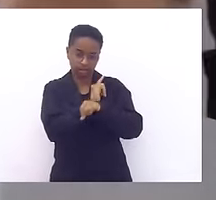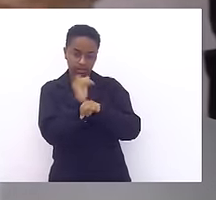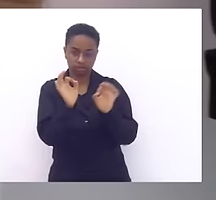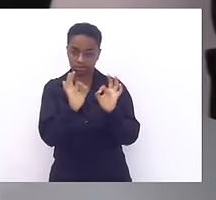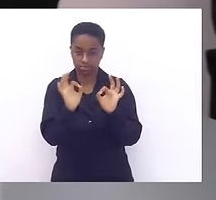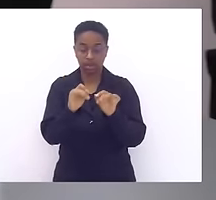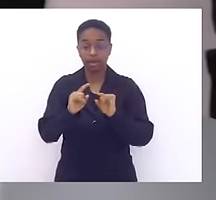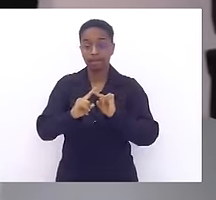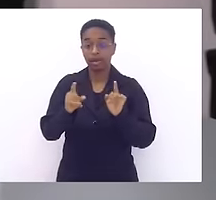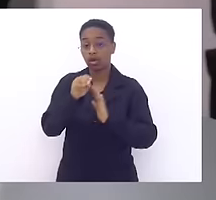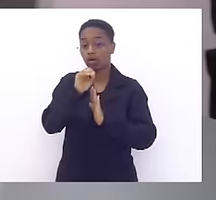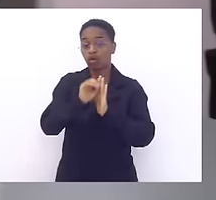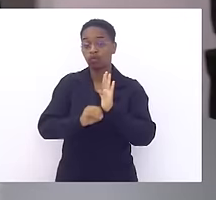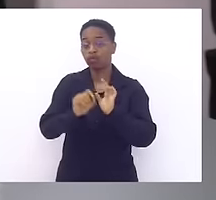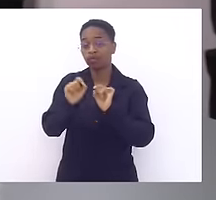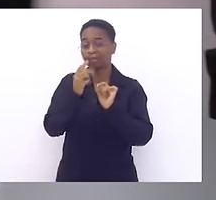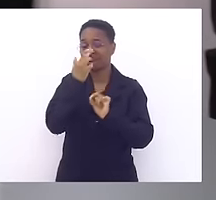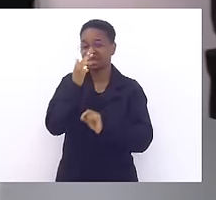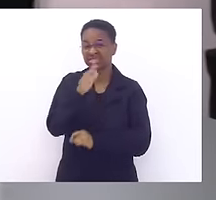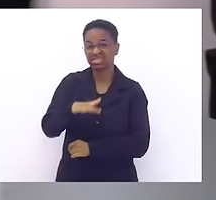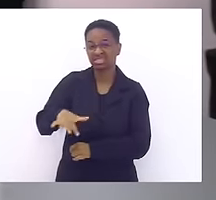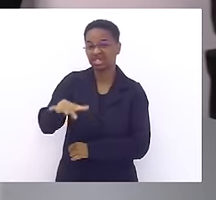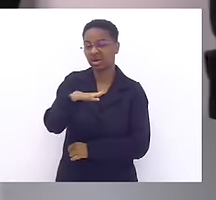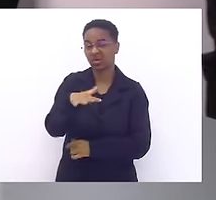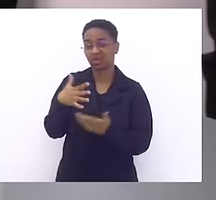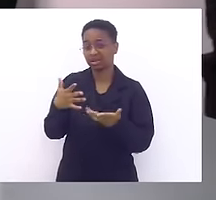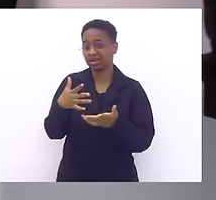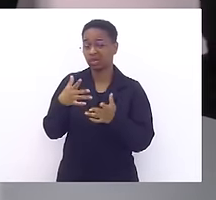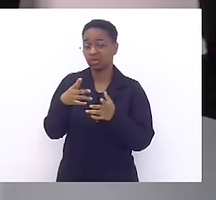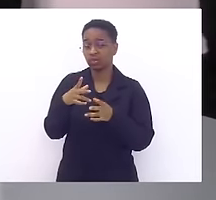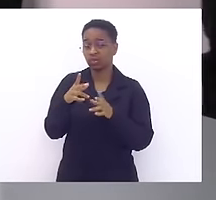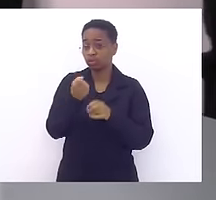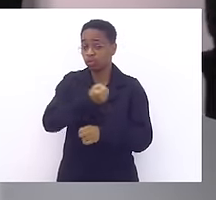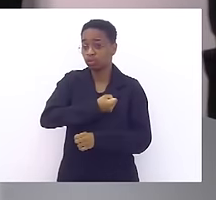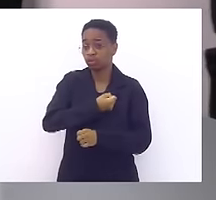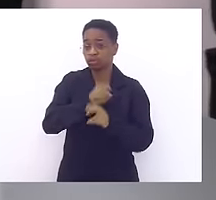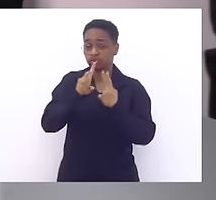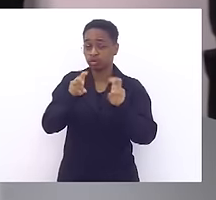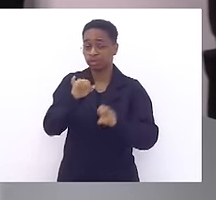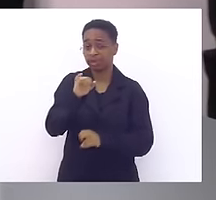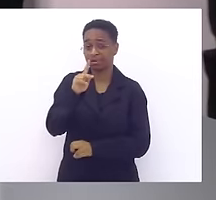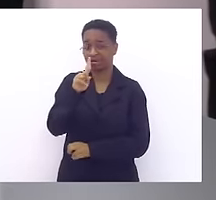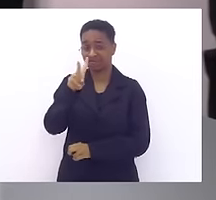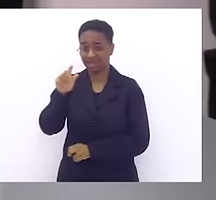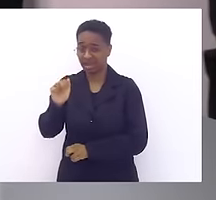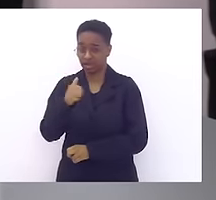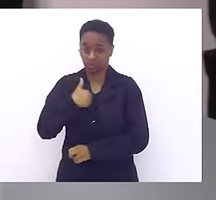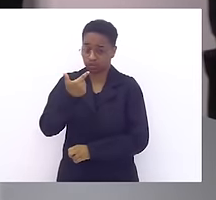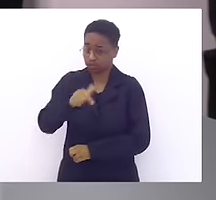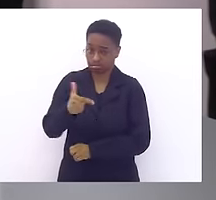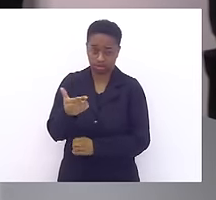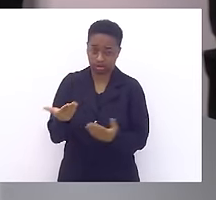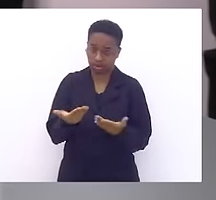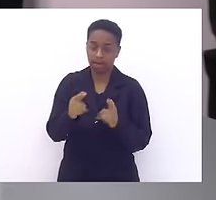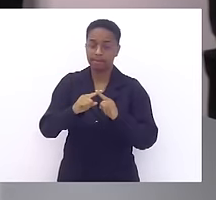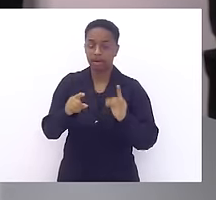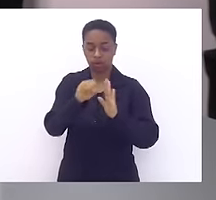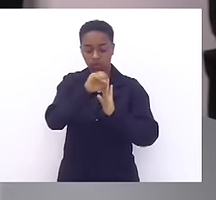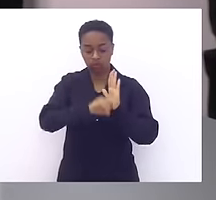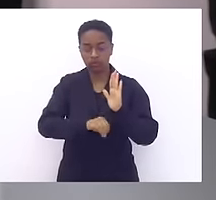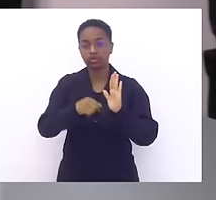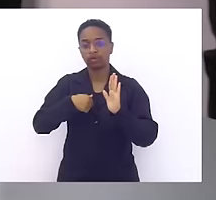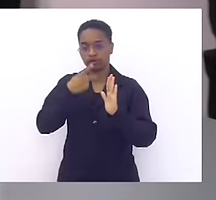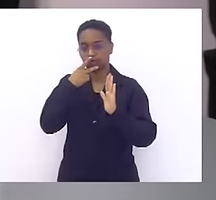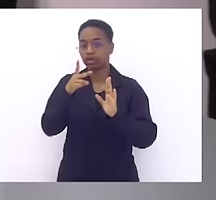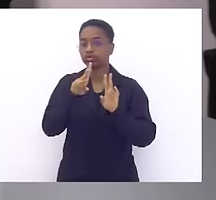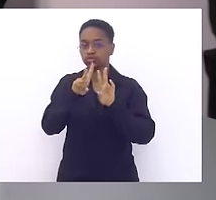o Ofício ele foi um pouco genérico então achei dado do IPVA aqui agora não vou ter Mas prometo responder no Ofício arrecadação